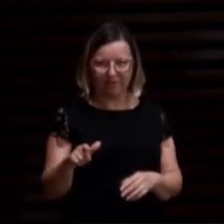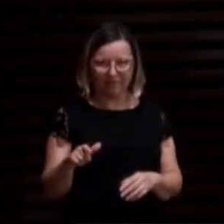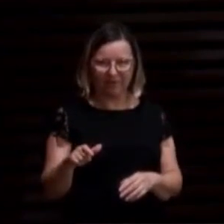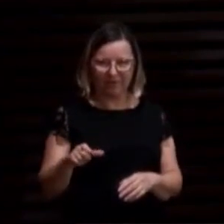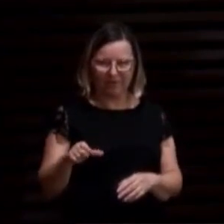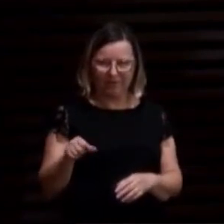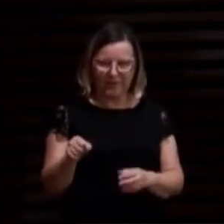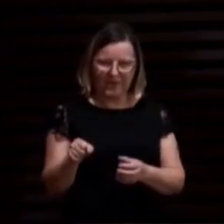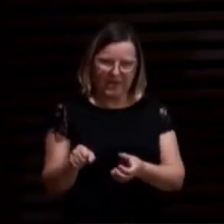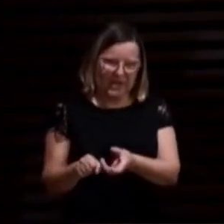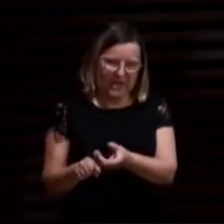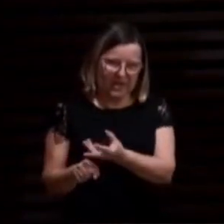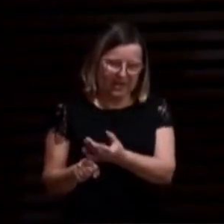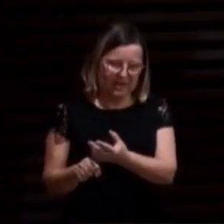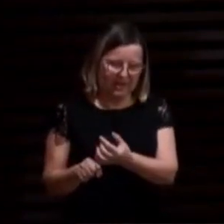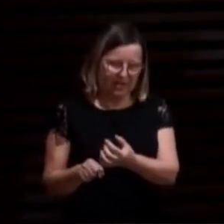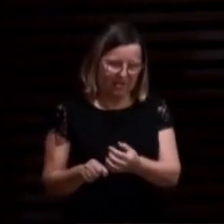exército para pegar um homem